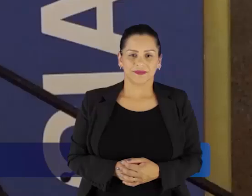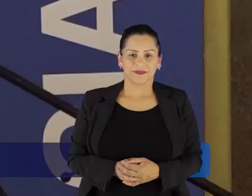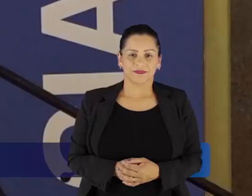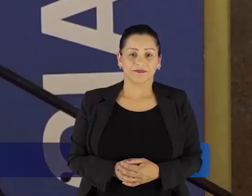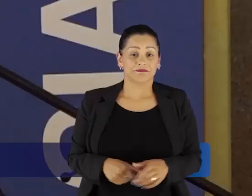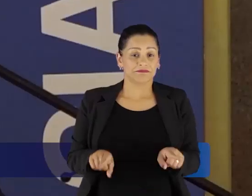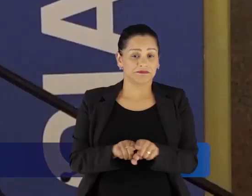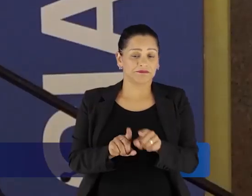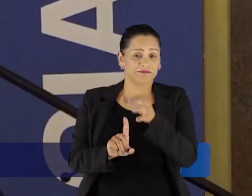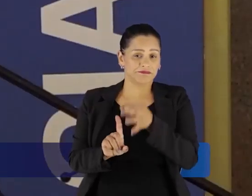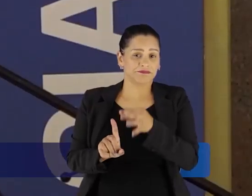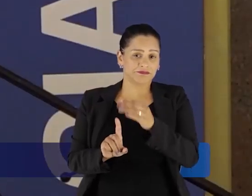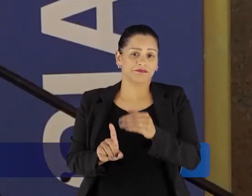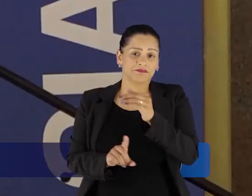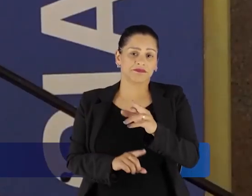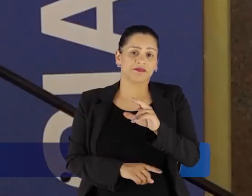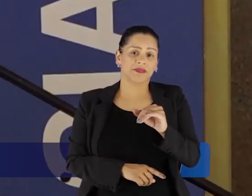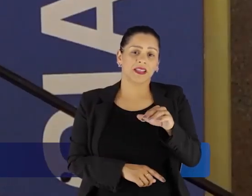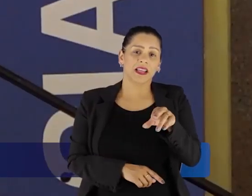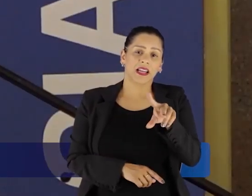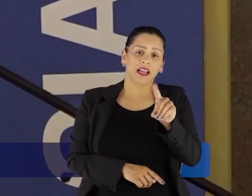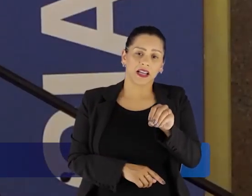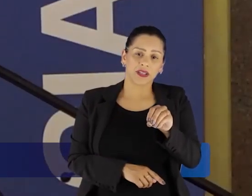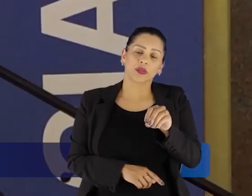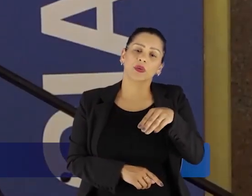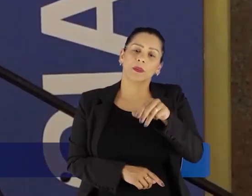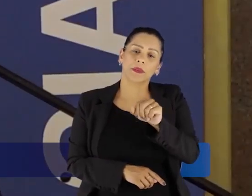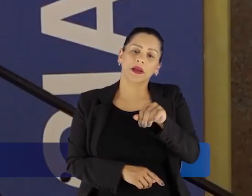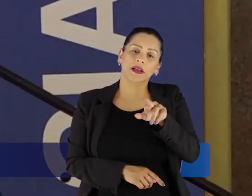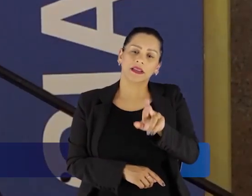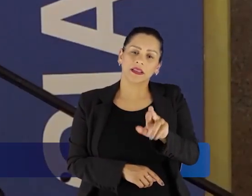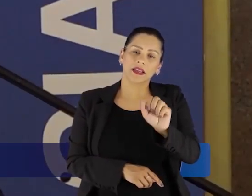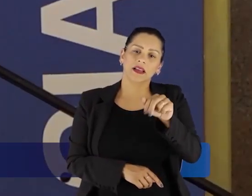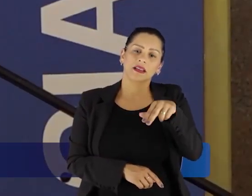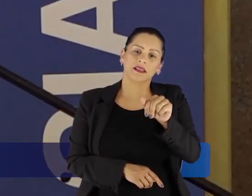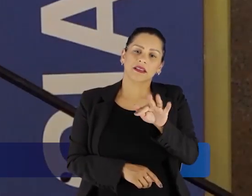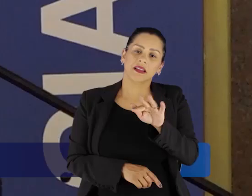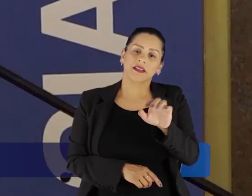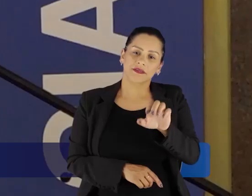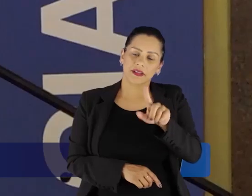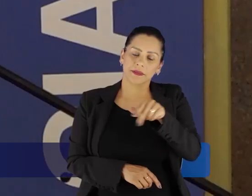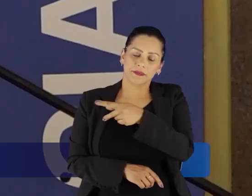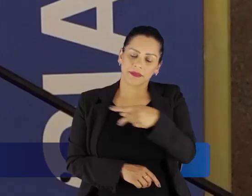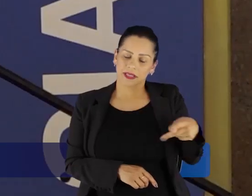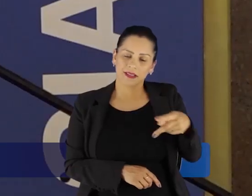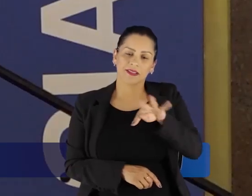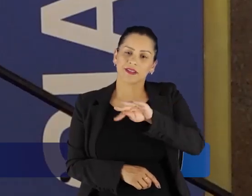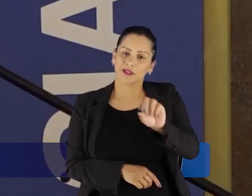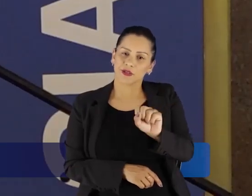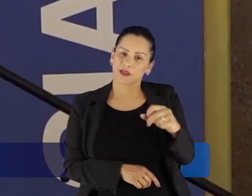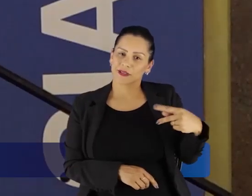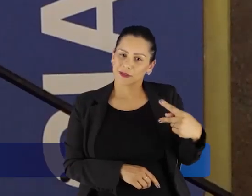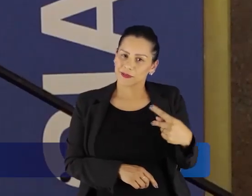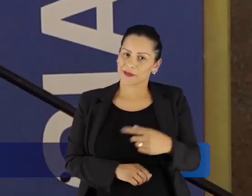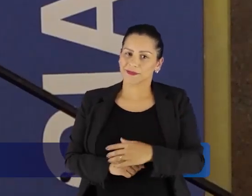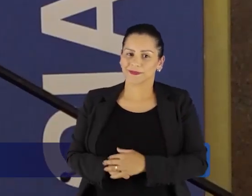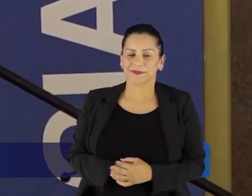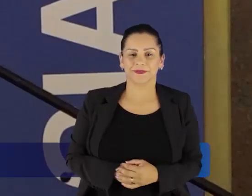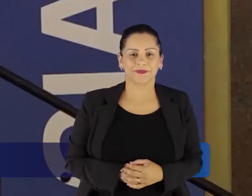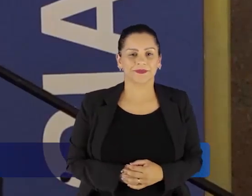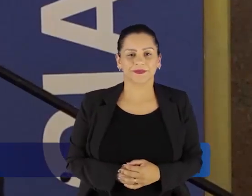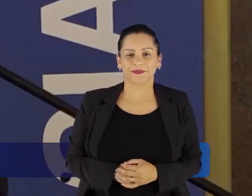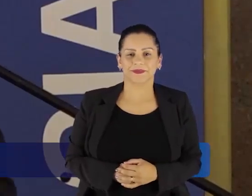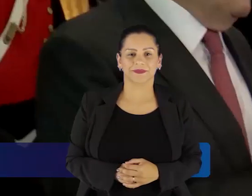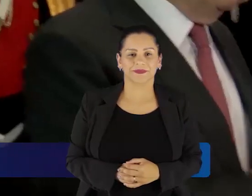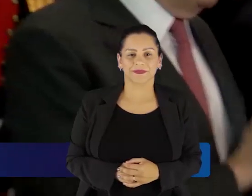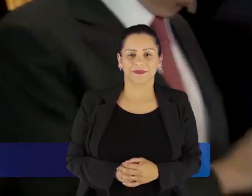um excelentíssimo Desembargador Ricardo Mair anafe presidente do Tribunal de Justiça do Estado de São Paulo